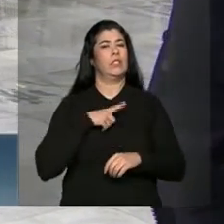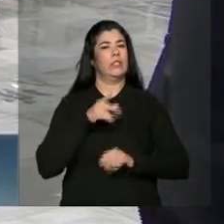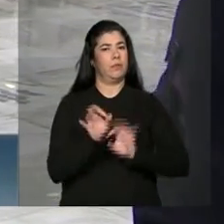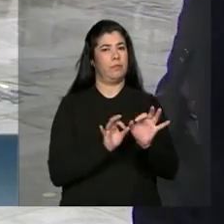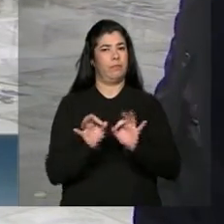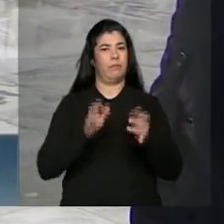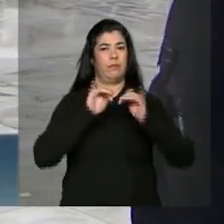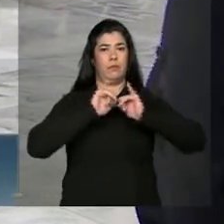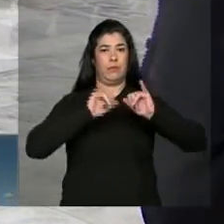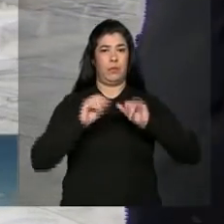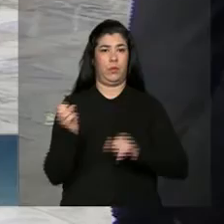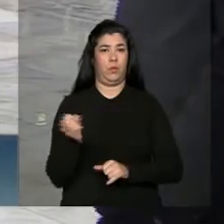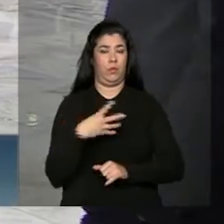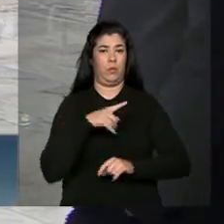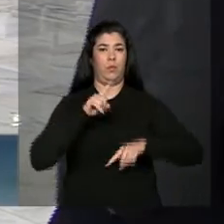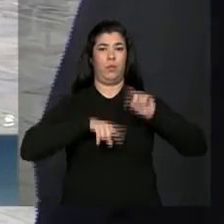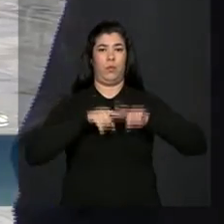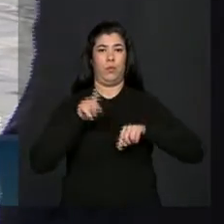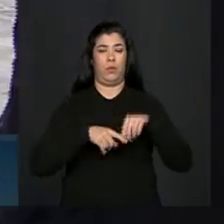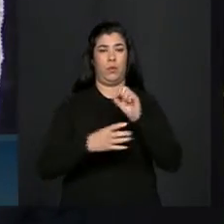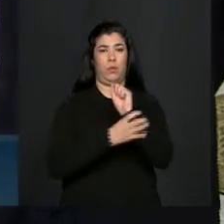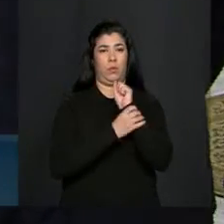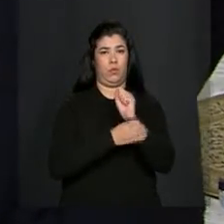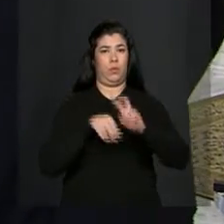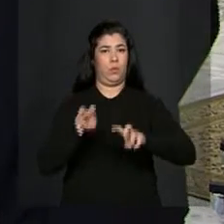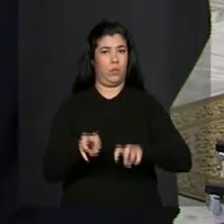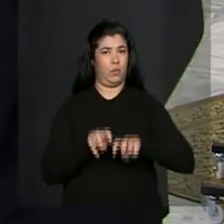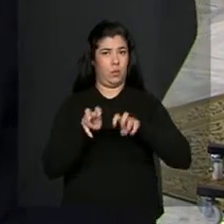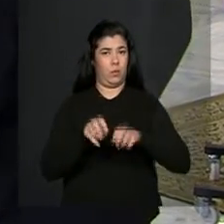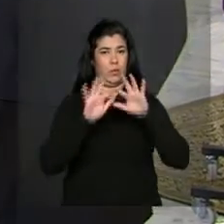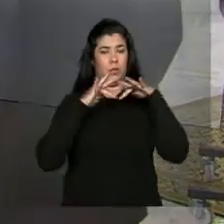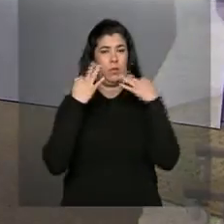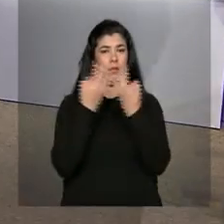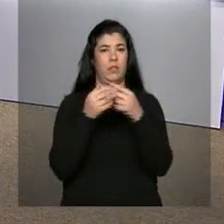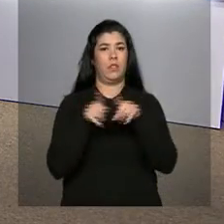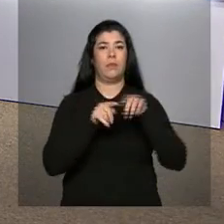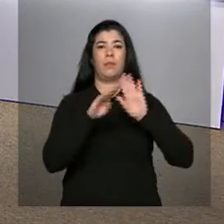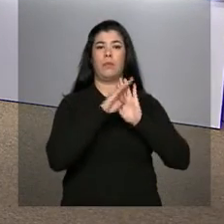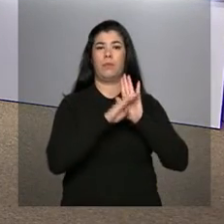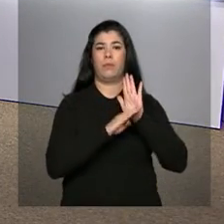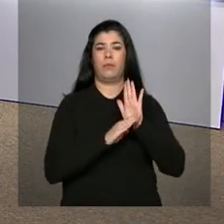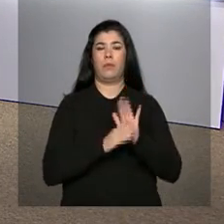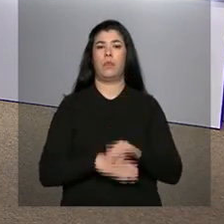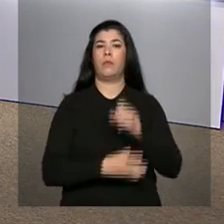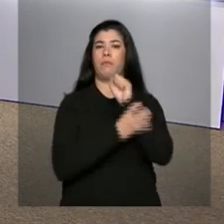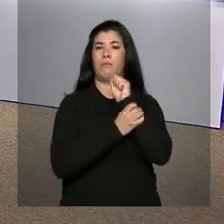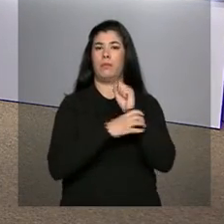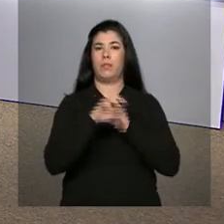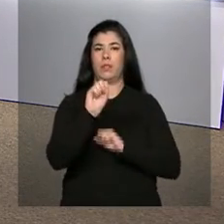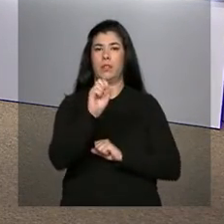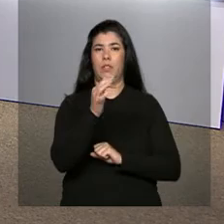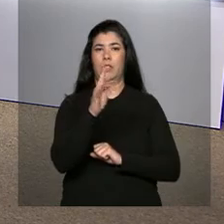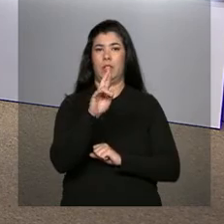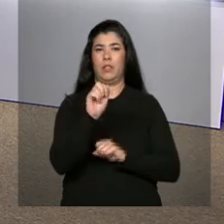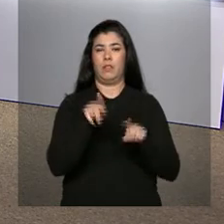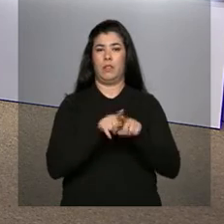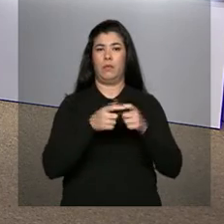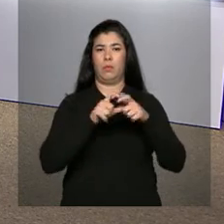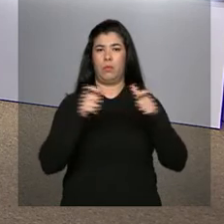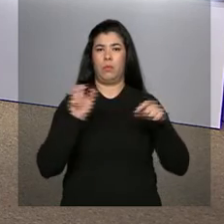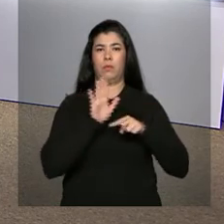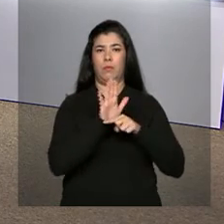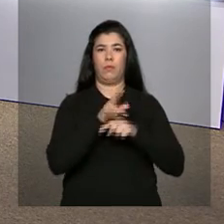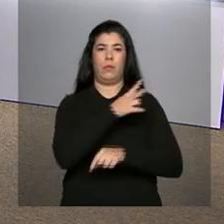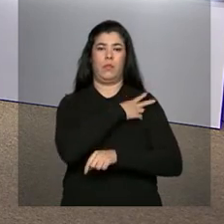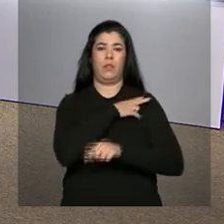serão anunciados novos critérios dos seguros da agricultura familiar e do programa Garantia Safra e a ampliação da